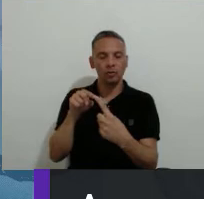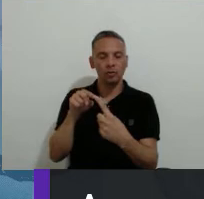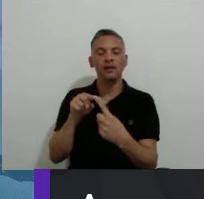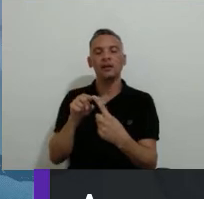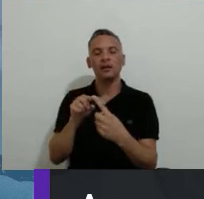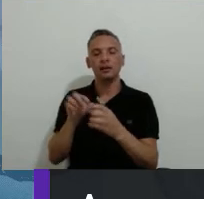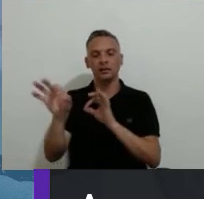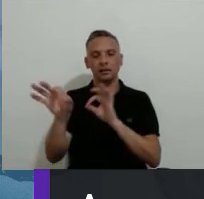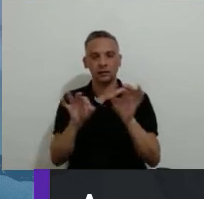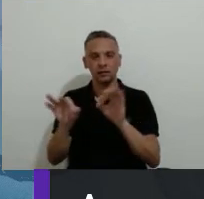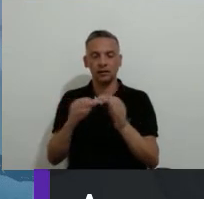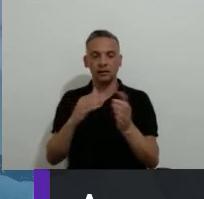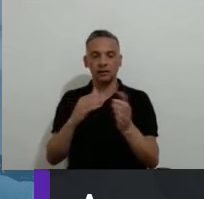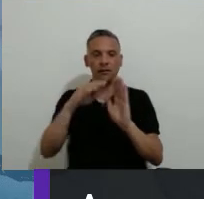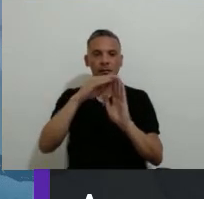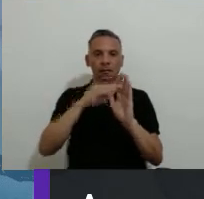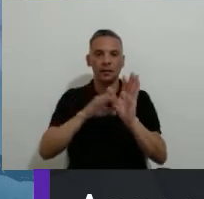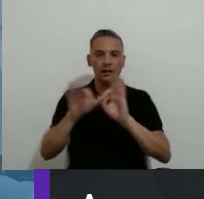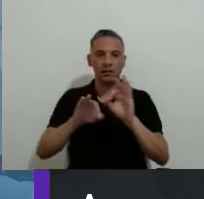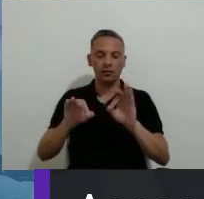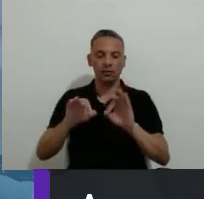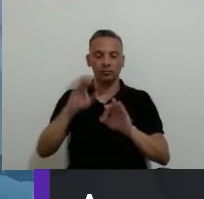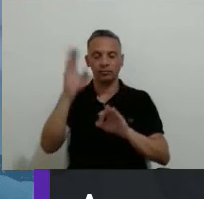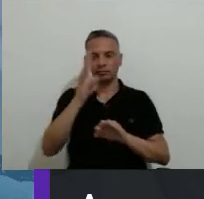plano nacional.